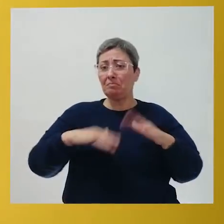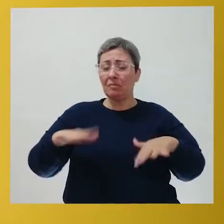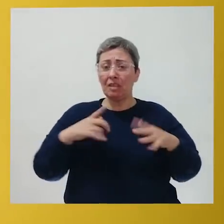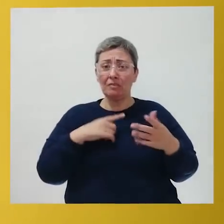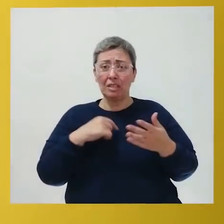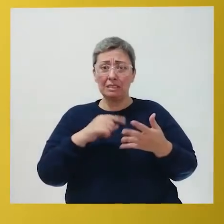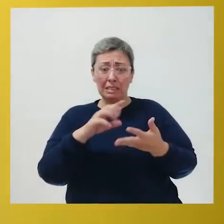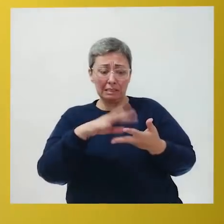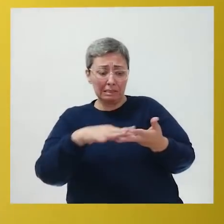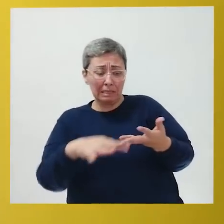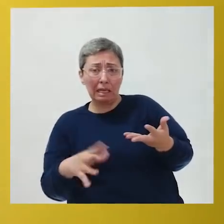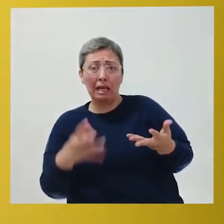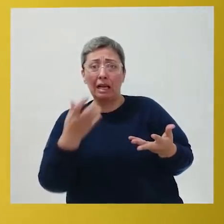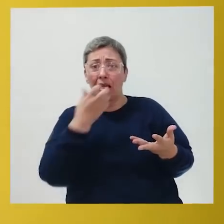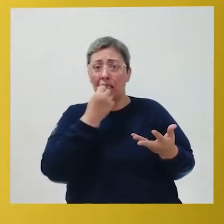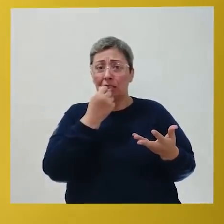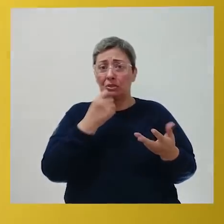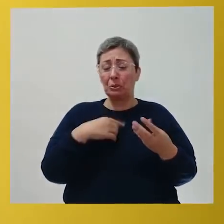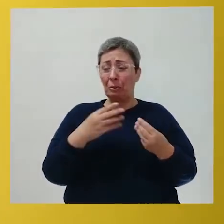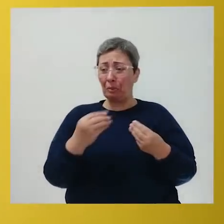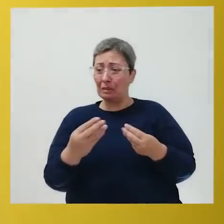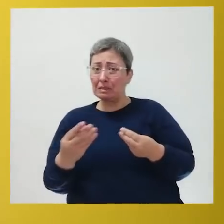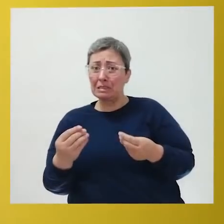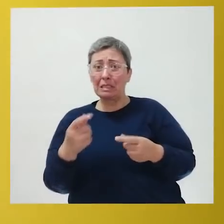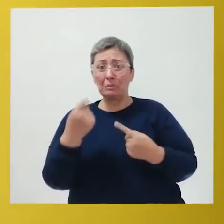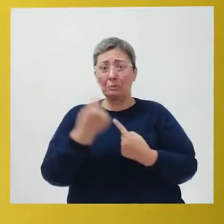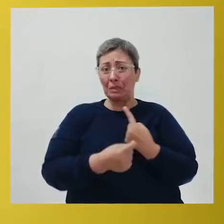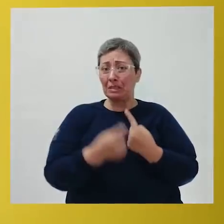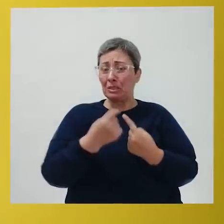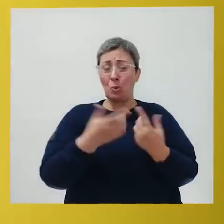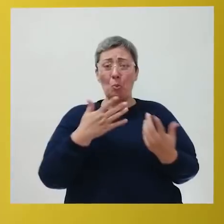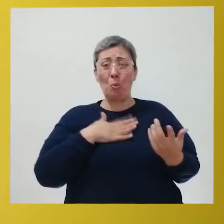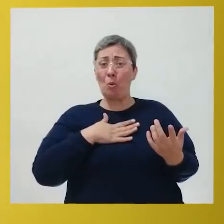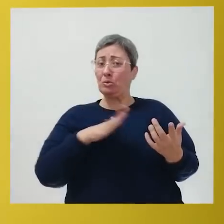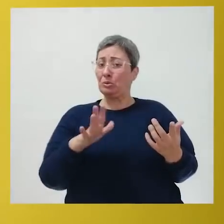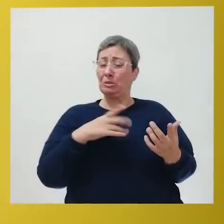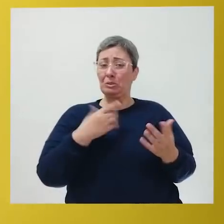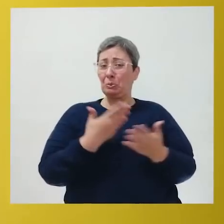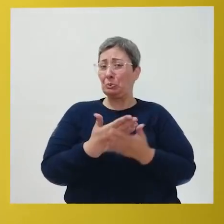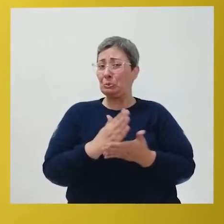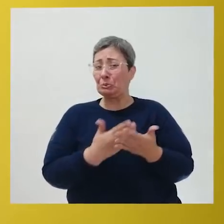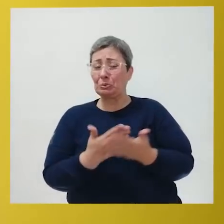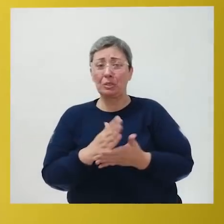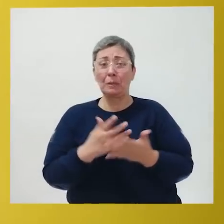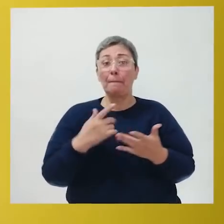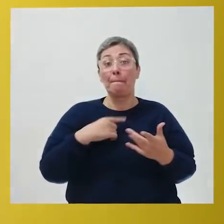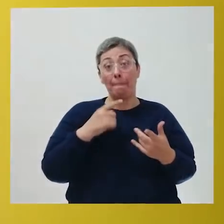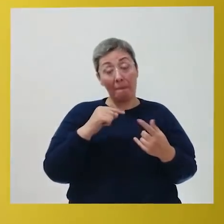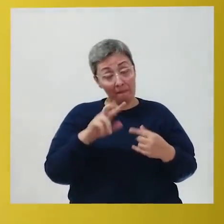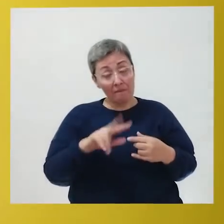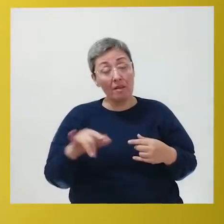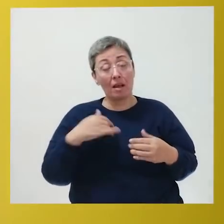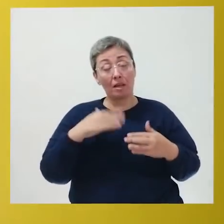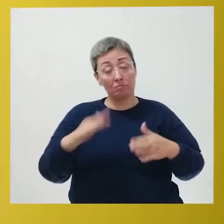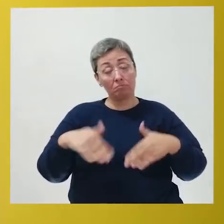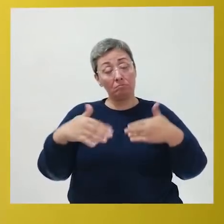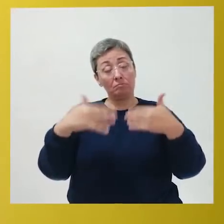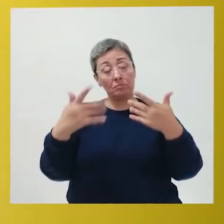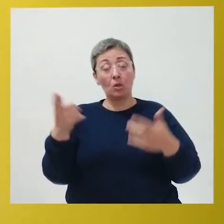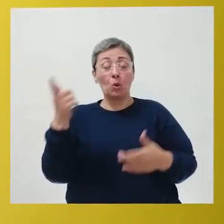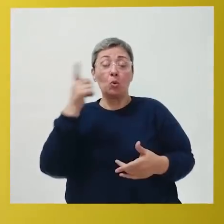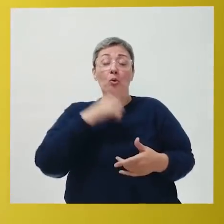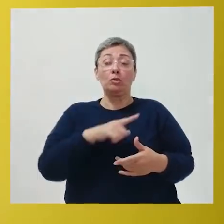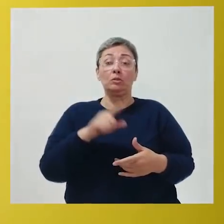vezes cai um caldo de laranja na mão, ou a textura da banana, acaba incomodando, e nós vamos trabalhando para que a